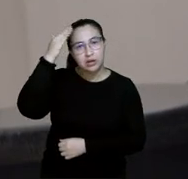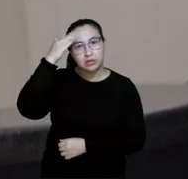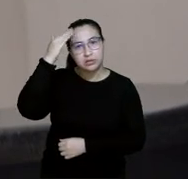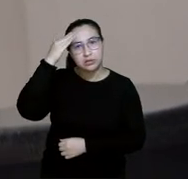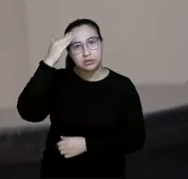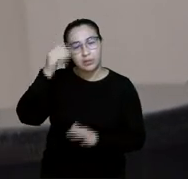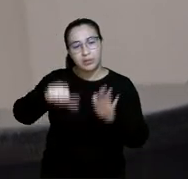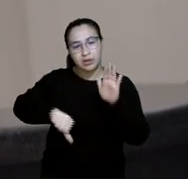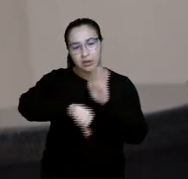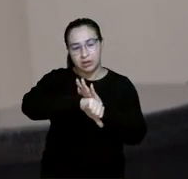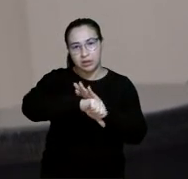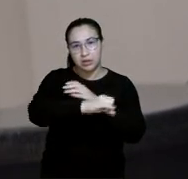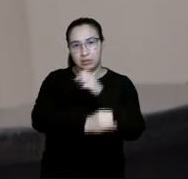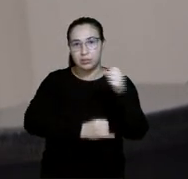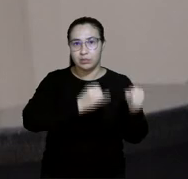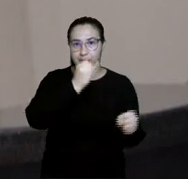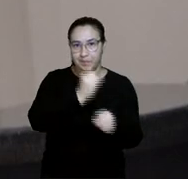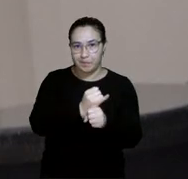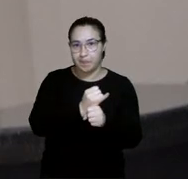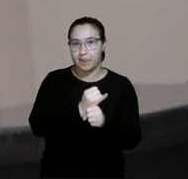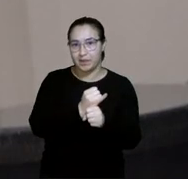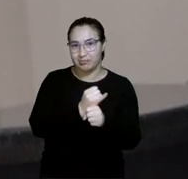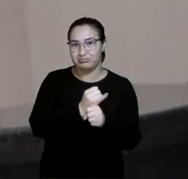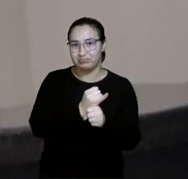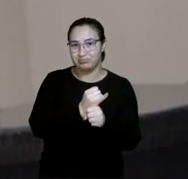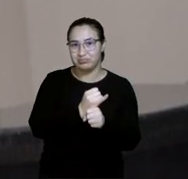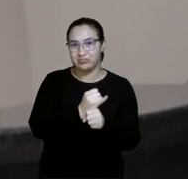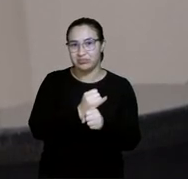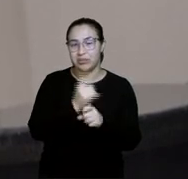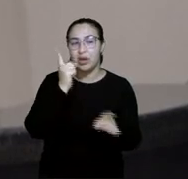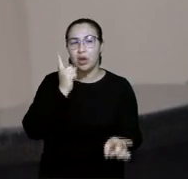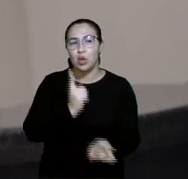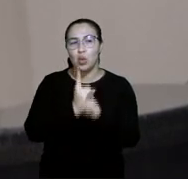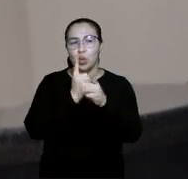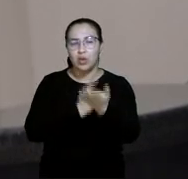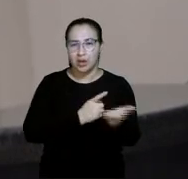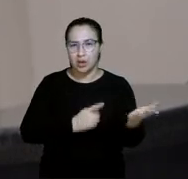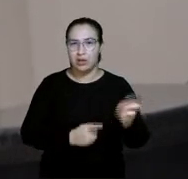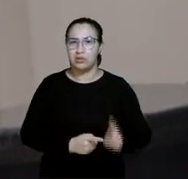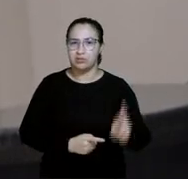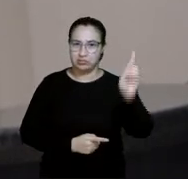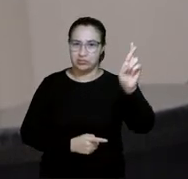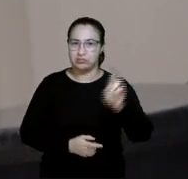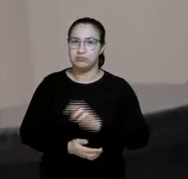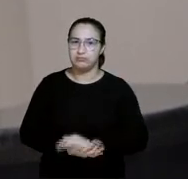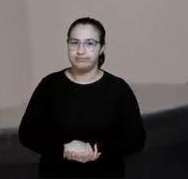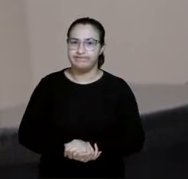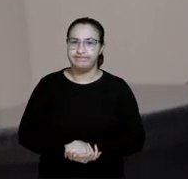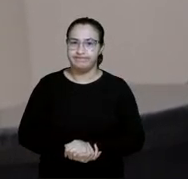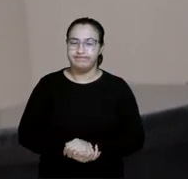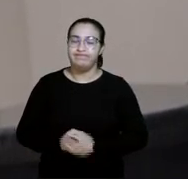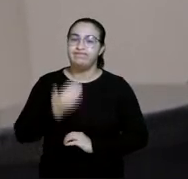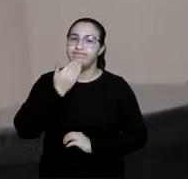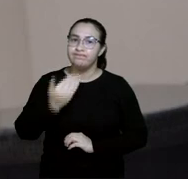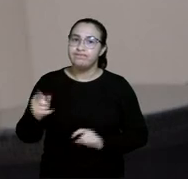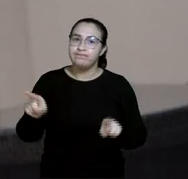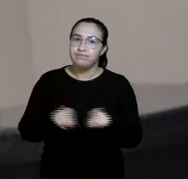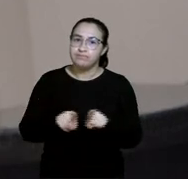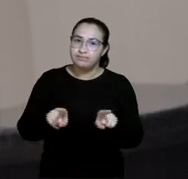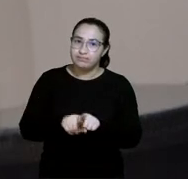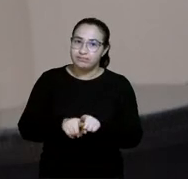crime cibernético, condições de chegar aos autores. E eu vou pedir também, por meio